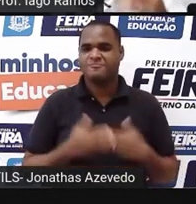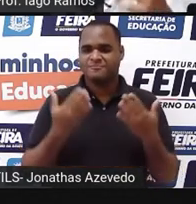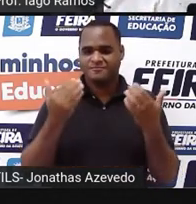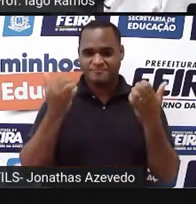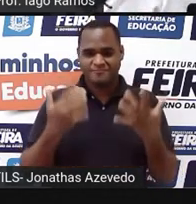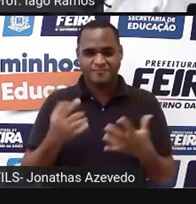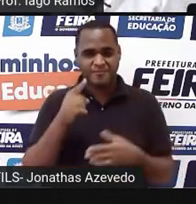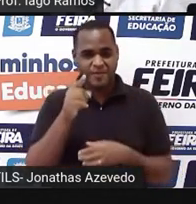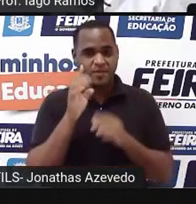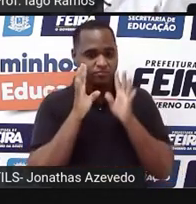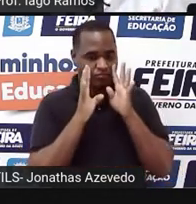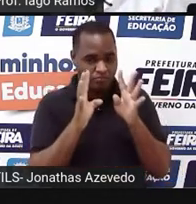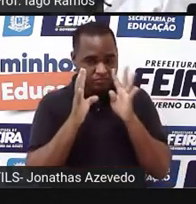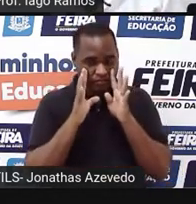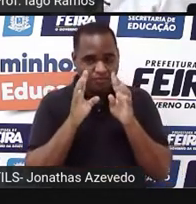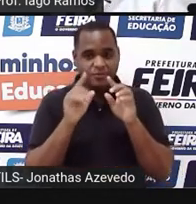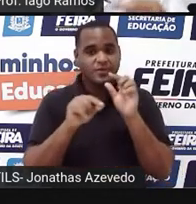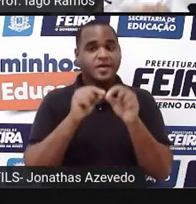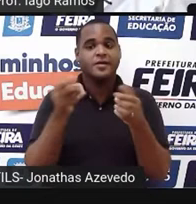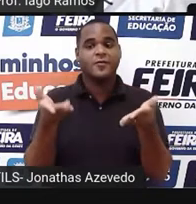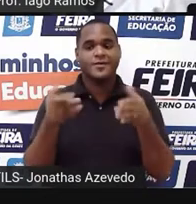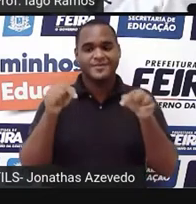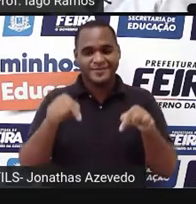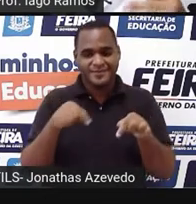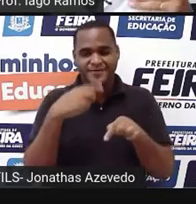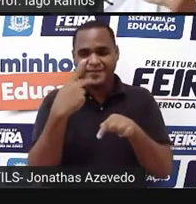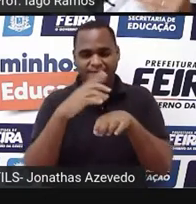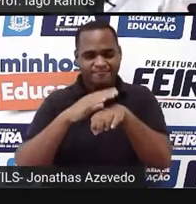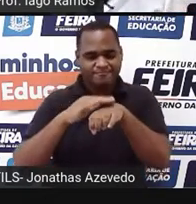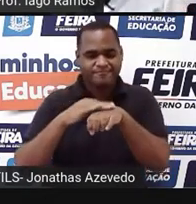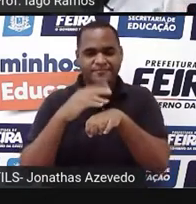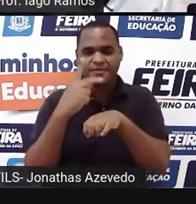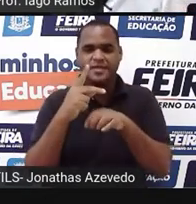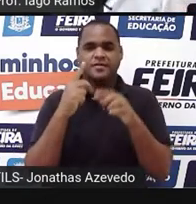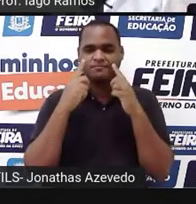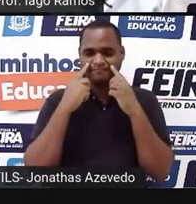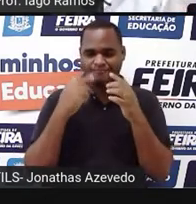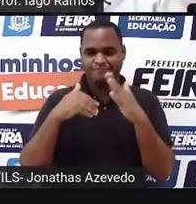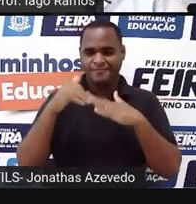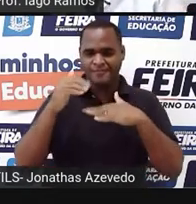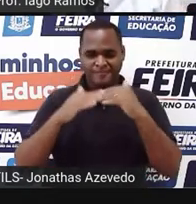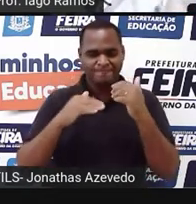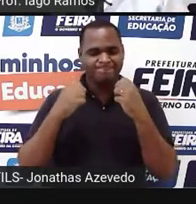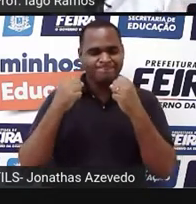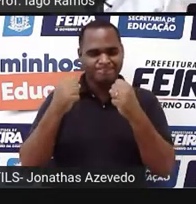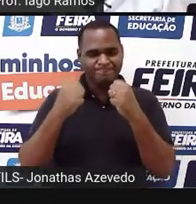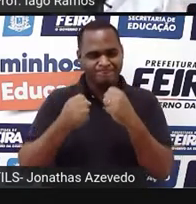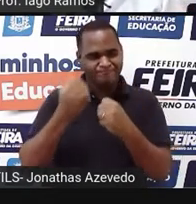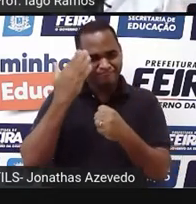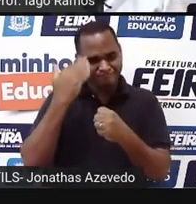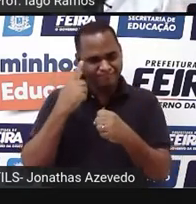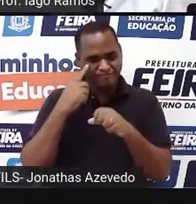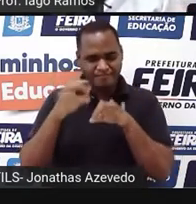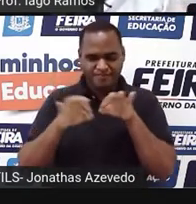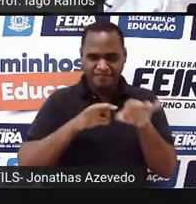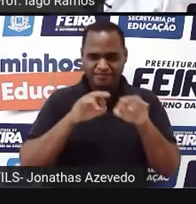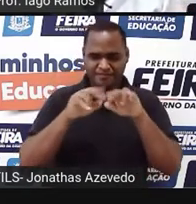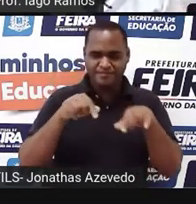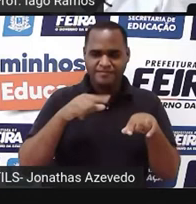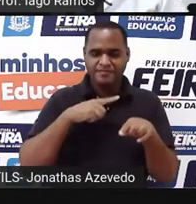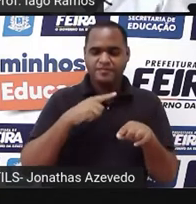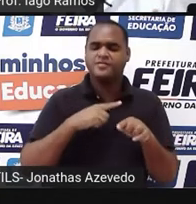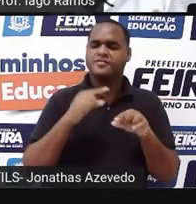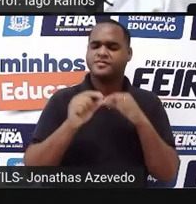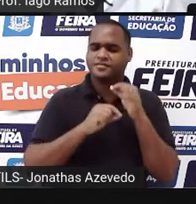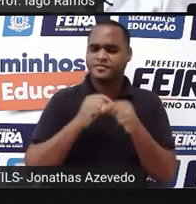comigo, atenção, porque agora você vai ficar fera, né, vai sair resolvendo equações de segundo grau